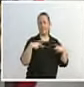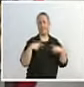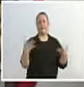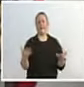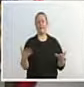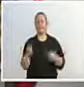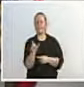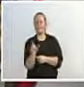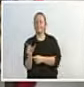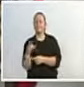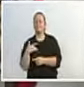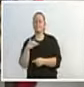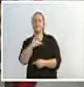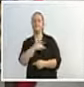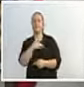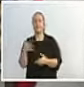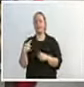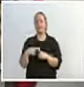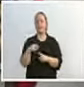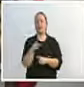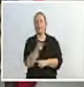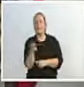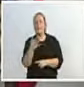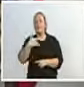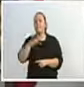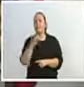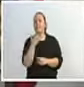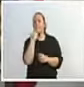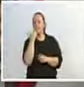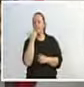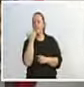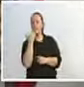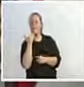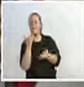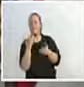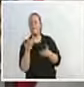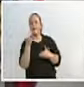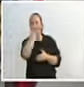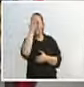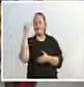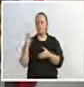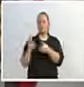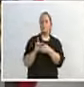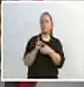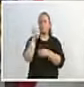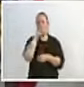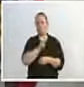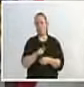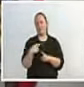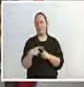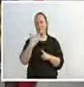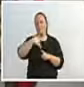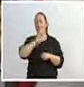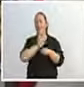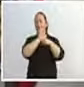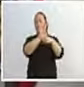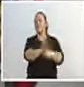na área da saúde, porque é o grande fomentador e o grande financiador das grandes campanhas eleitorais em nossa cidade, em nosso